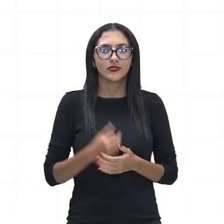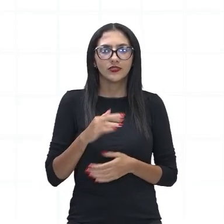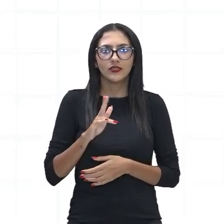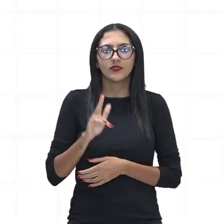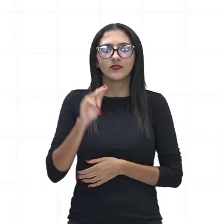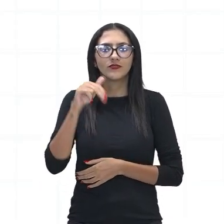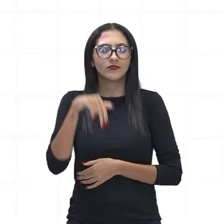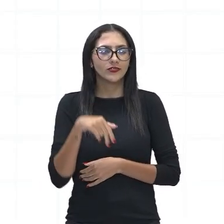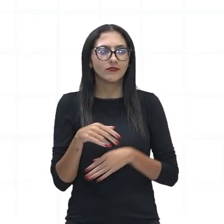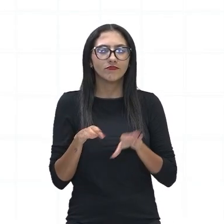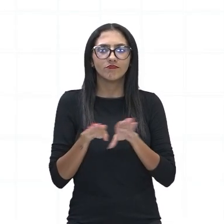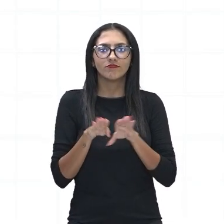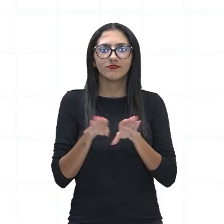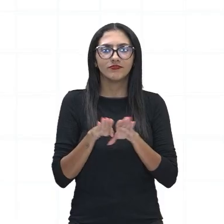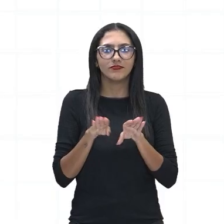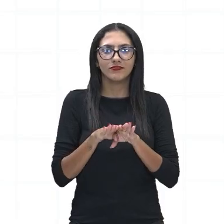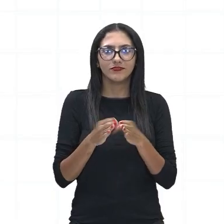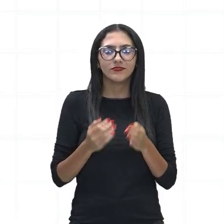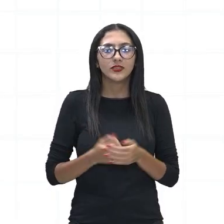diversão, fun.